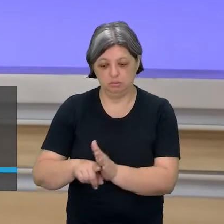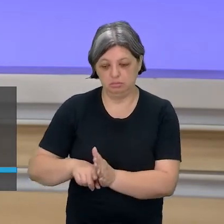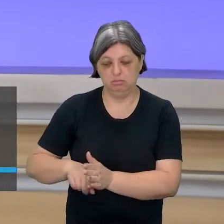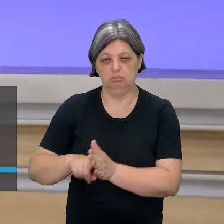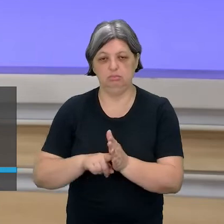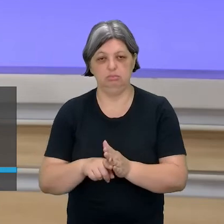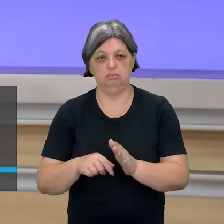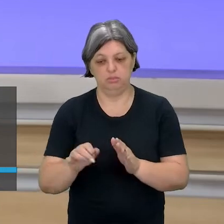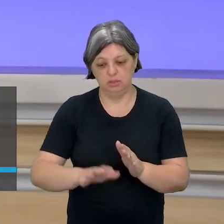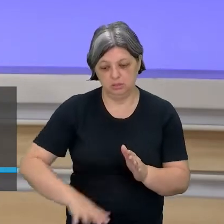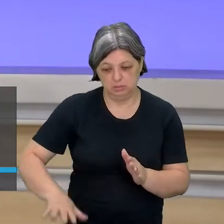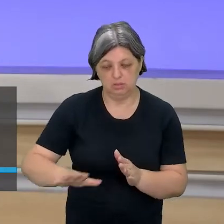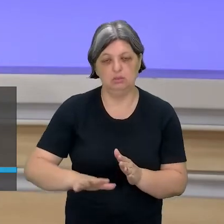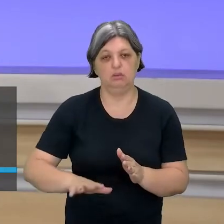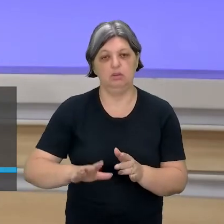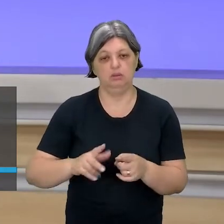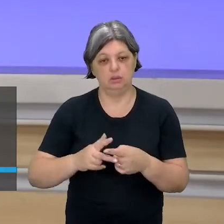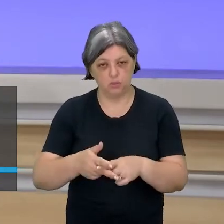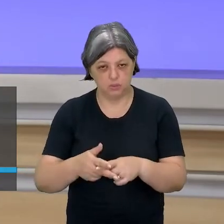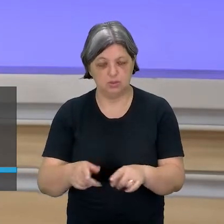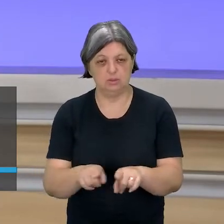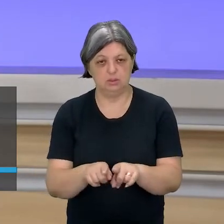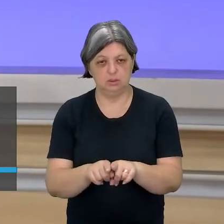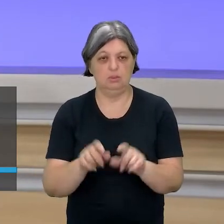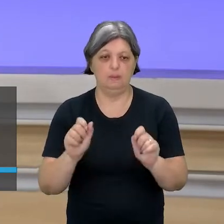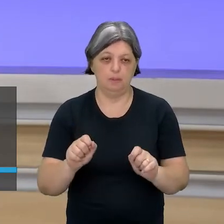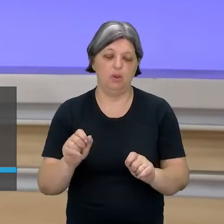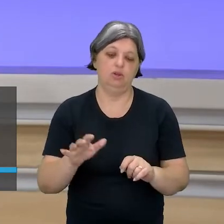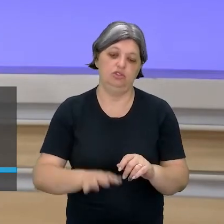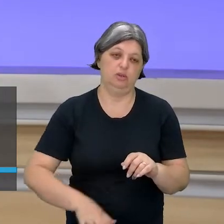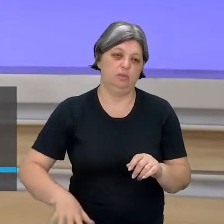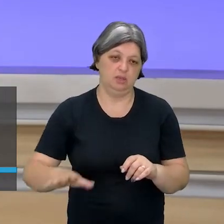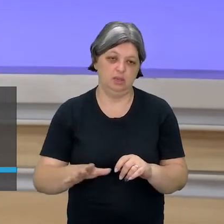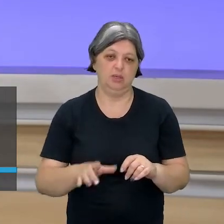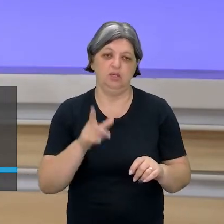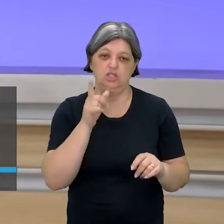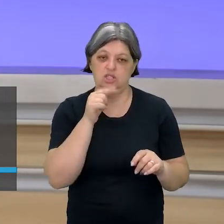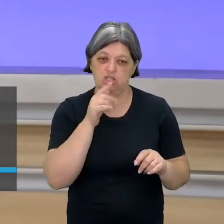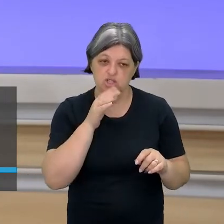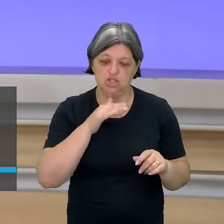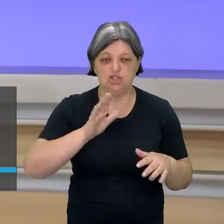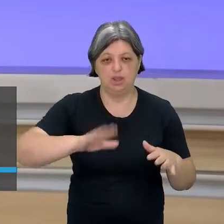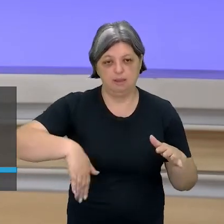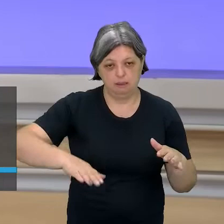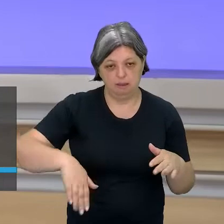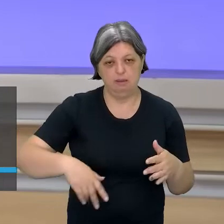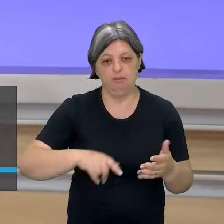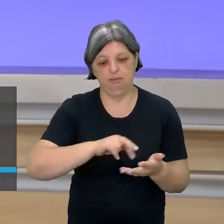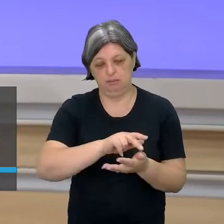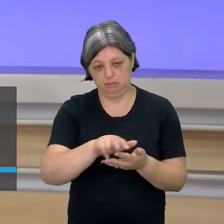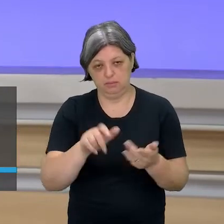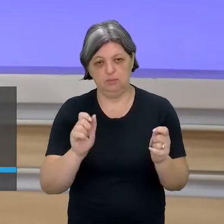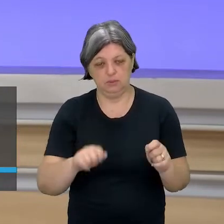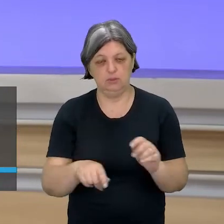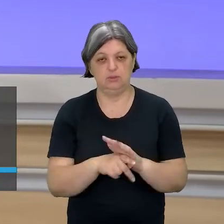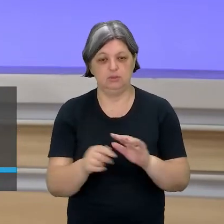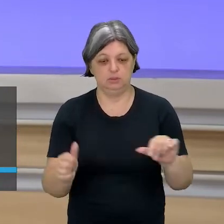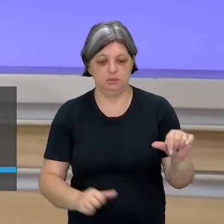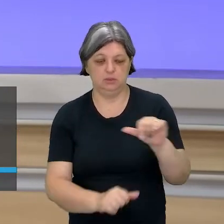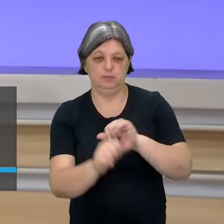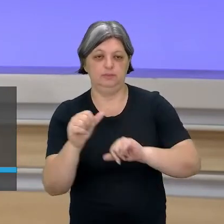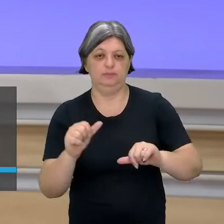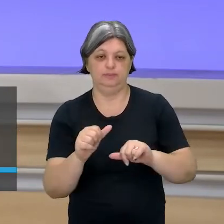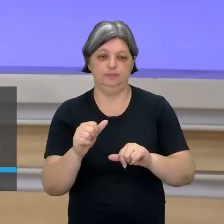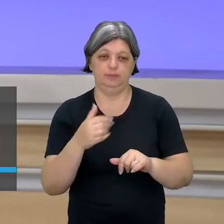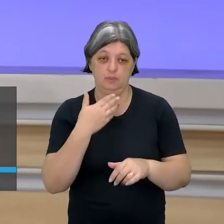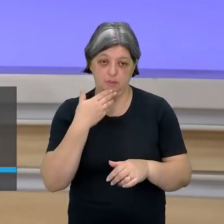um ambiente, que também pode ser um ambiente aquático, enfim, é um processo de recuperação da natureza que a